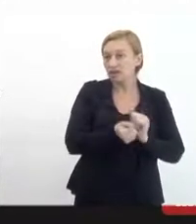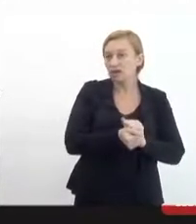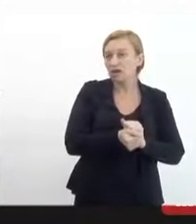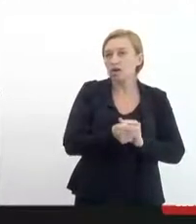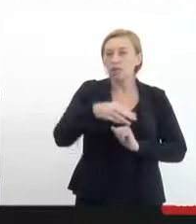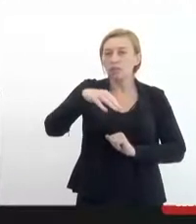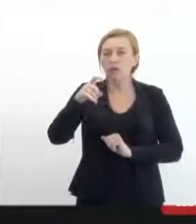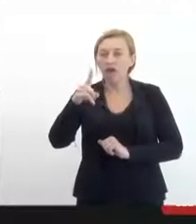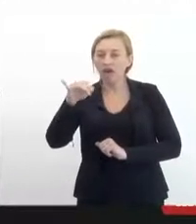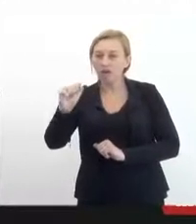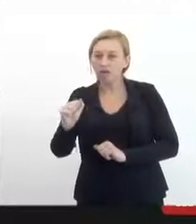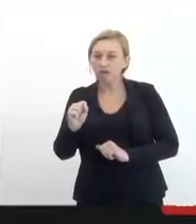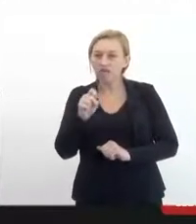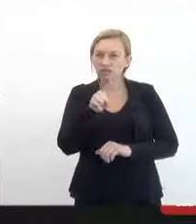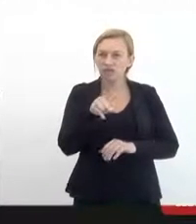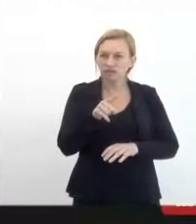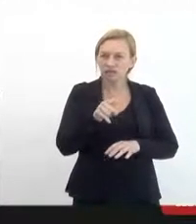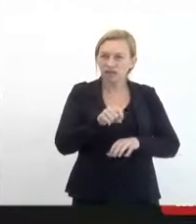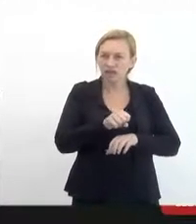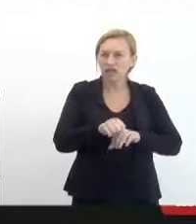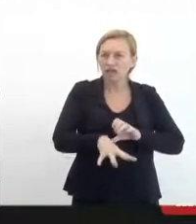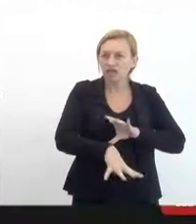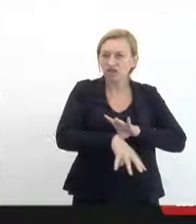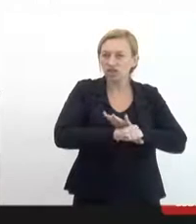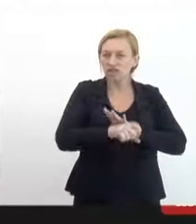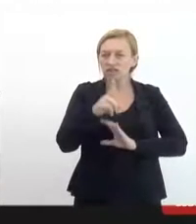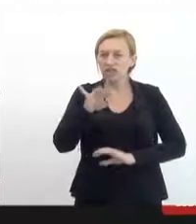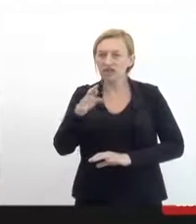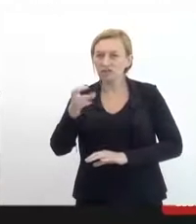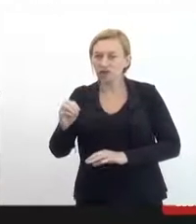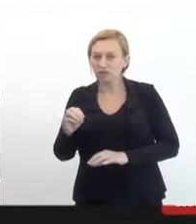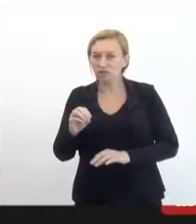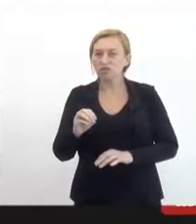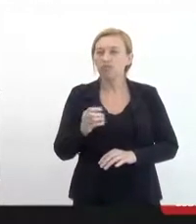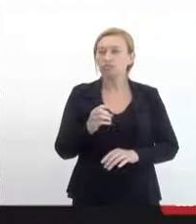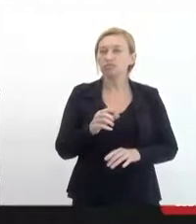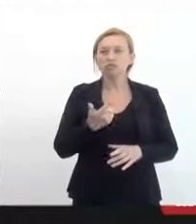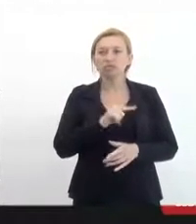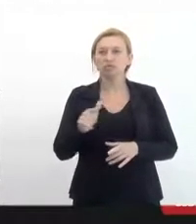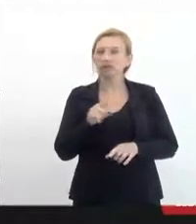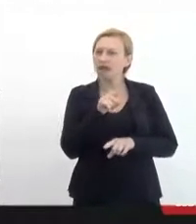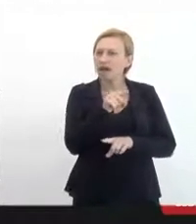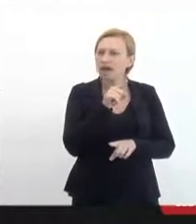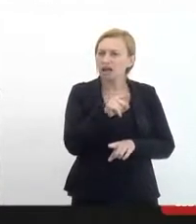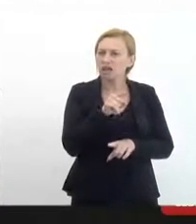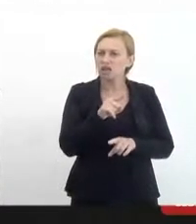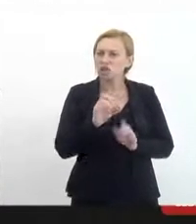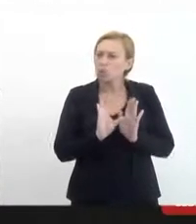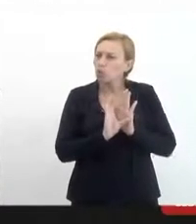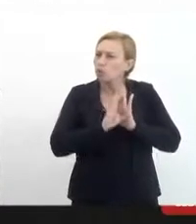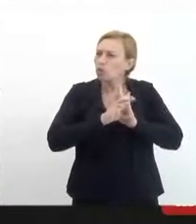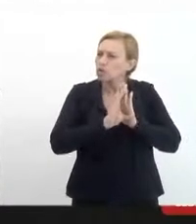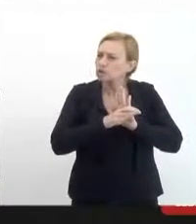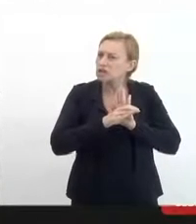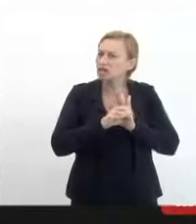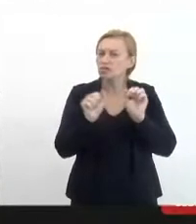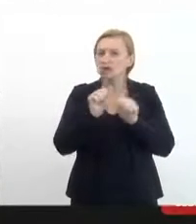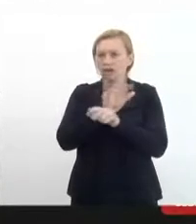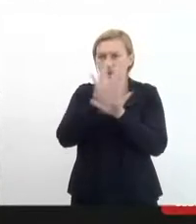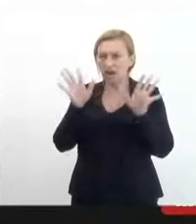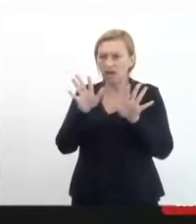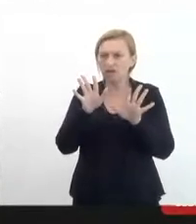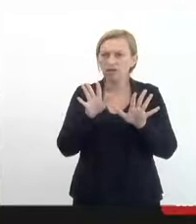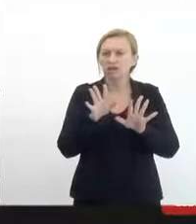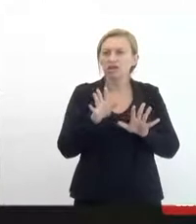modo a você extrair os derivados. Também não existe ali um conceito muito claro que